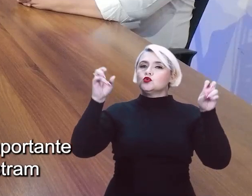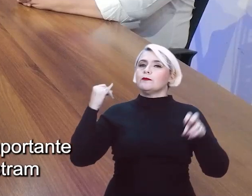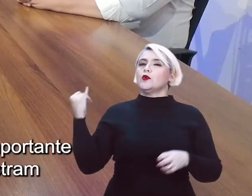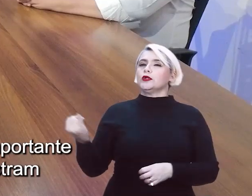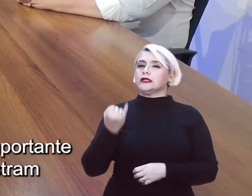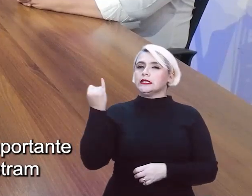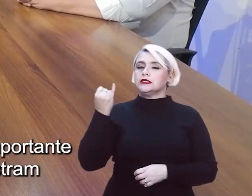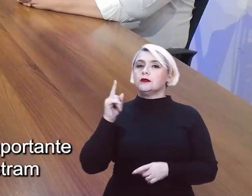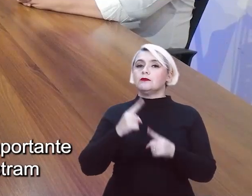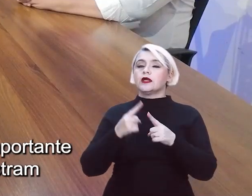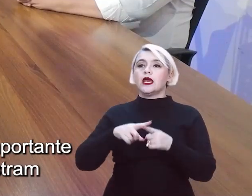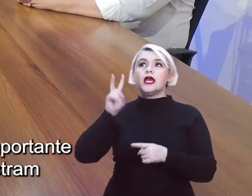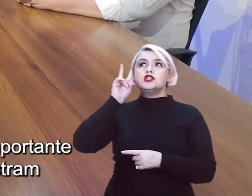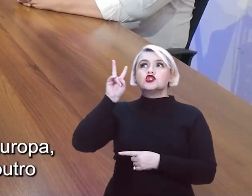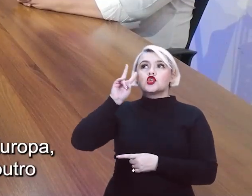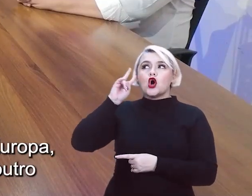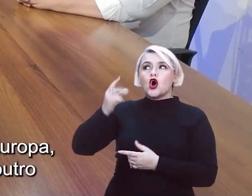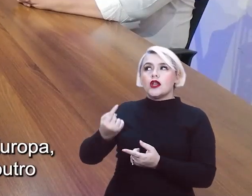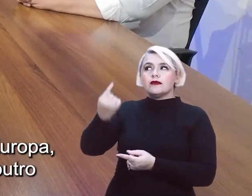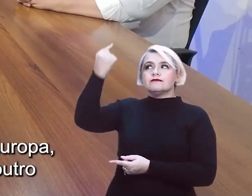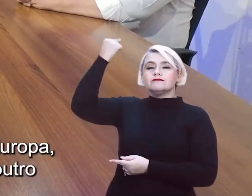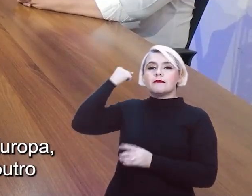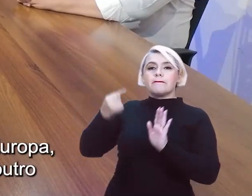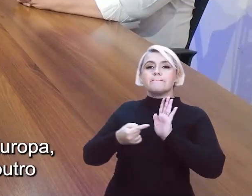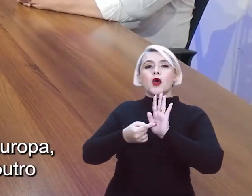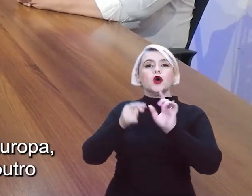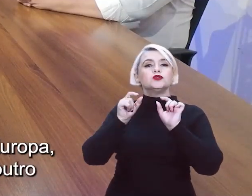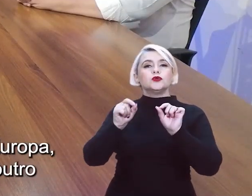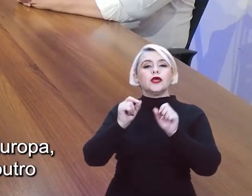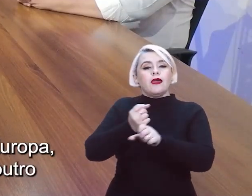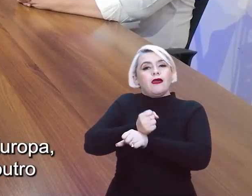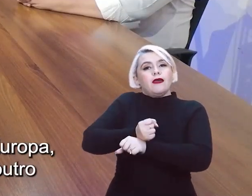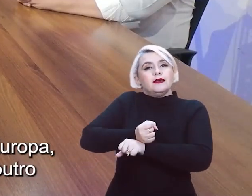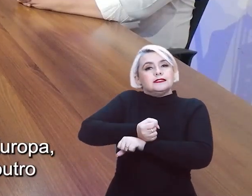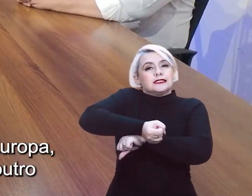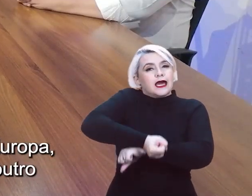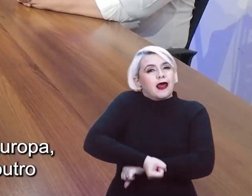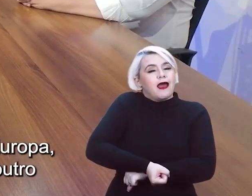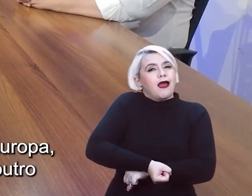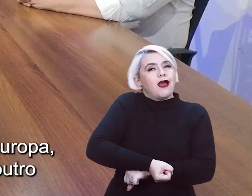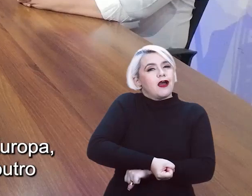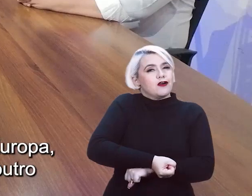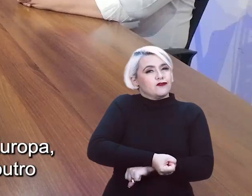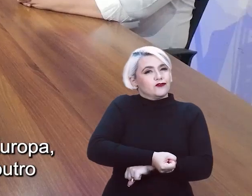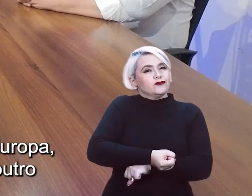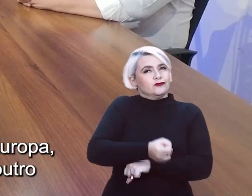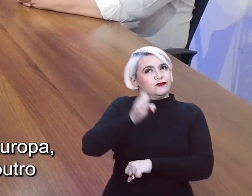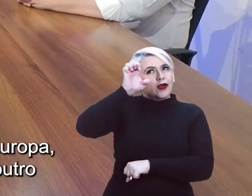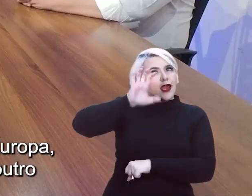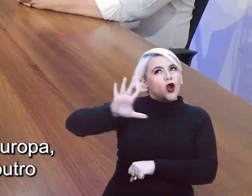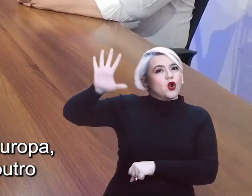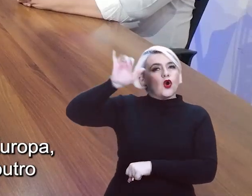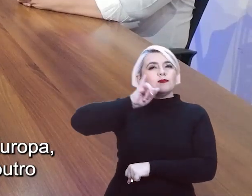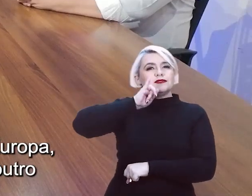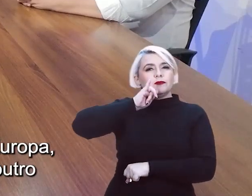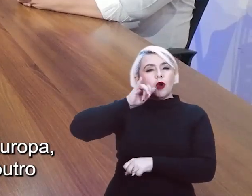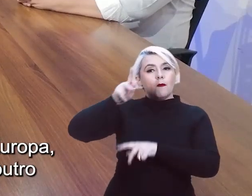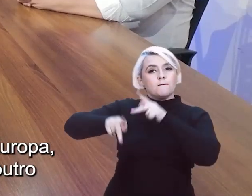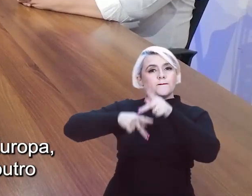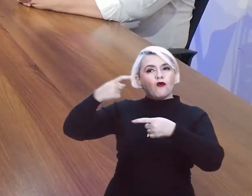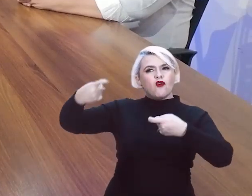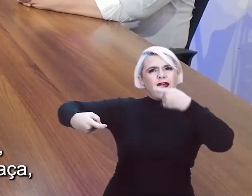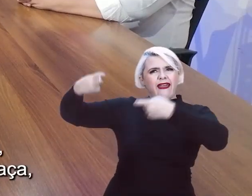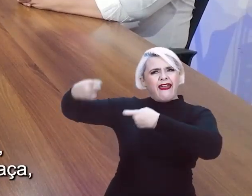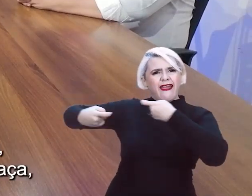porque a historiografia nos mostra que a escravização, no caso da Europa, de um povo em guerra com